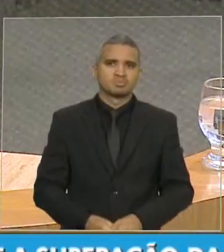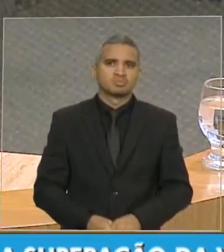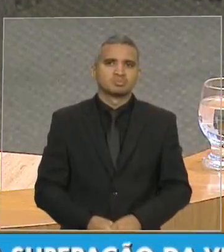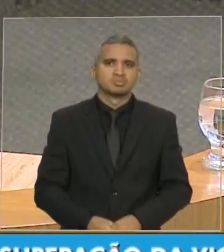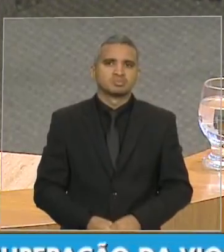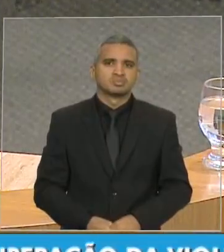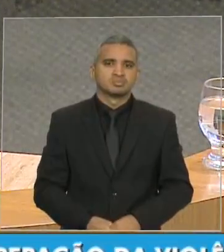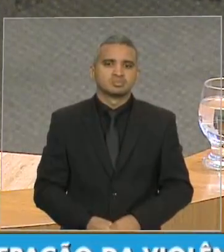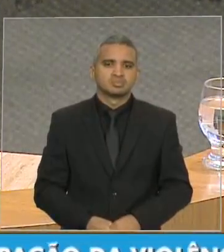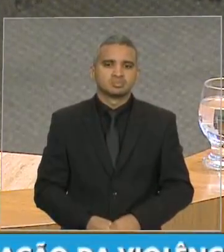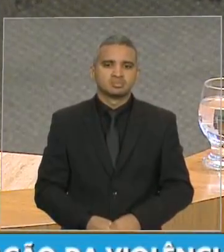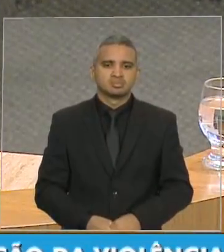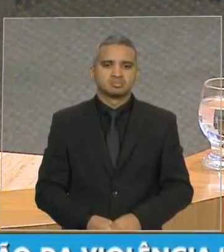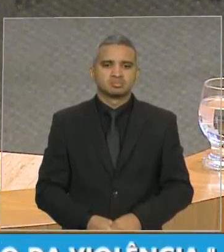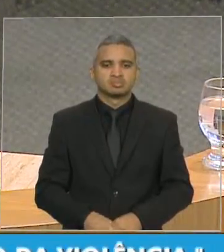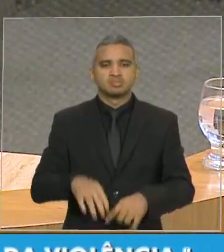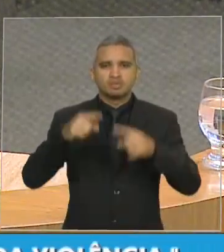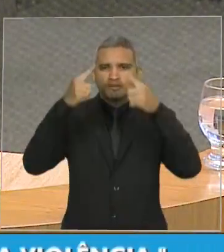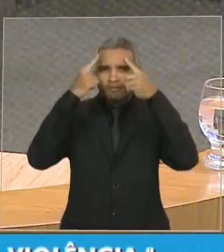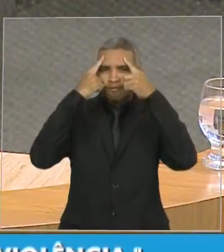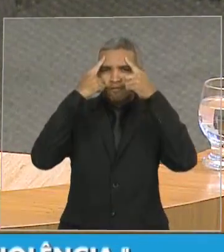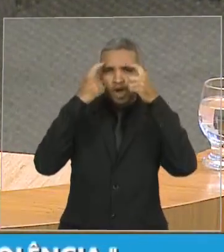Que a violência é